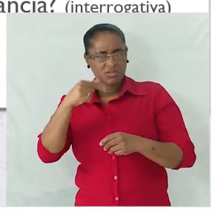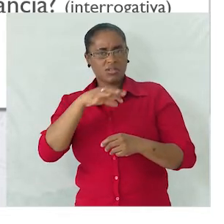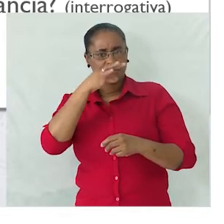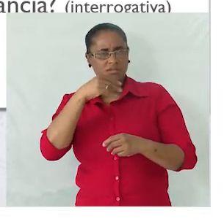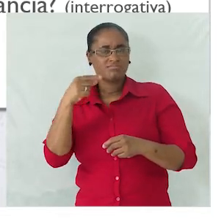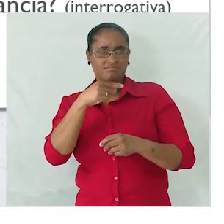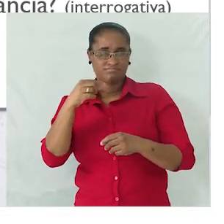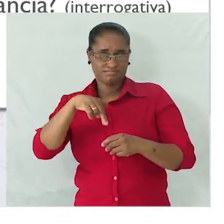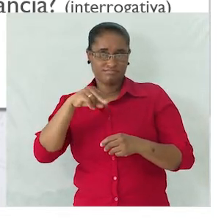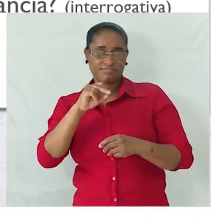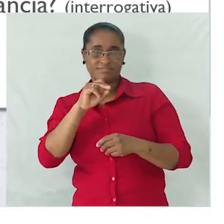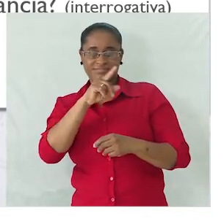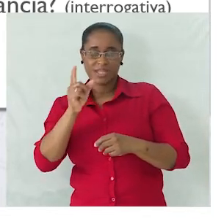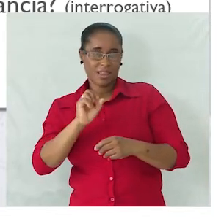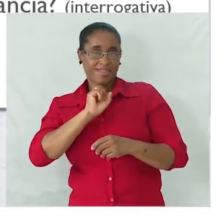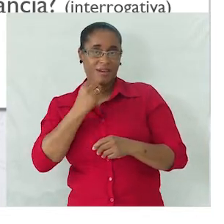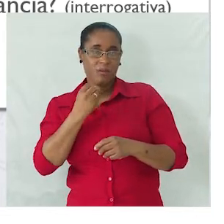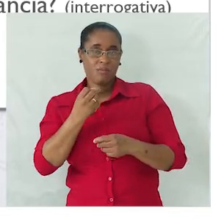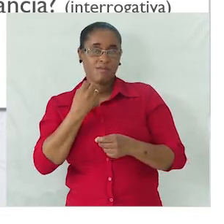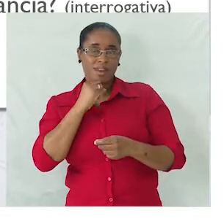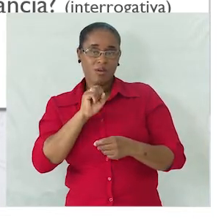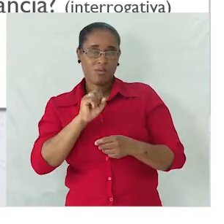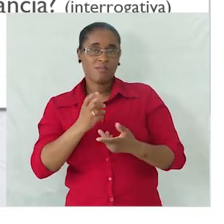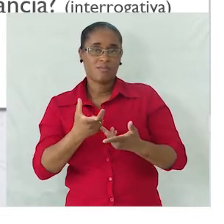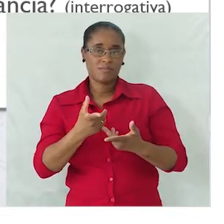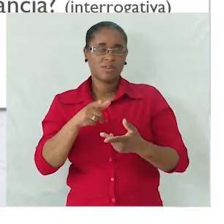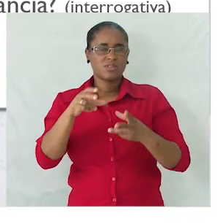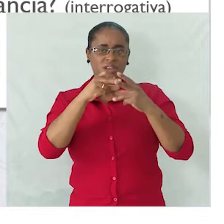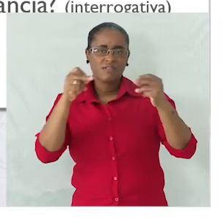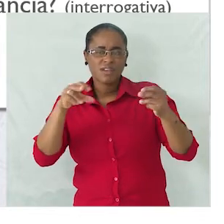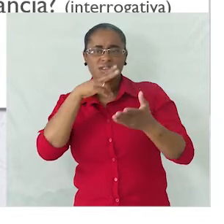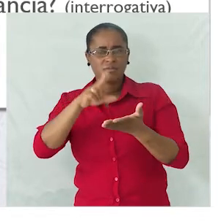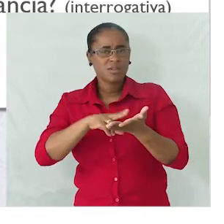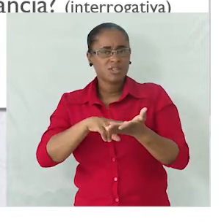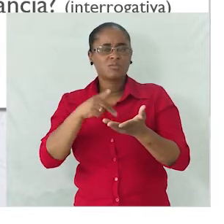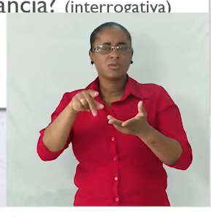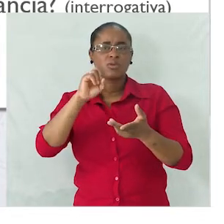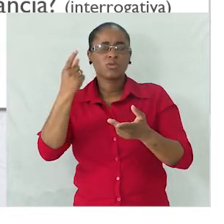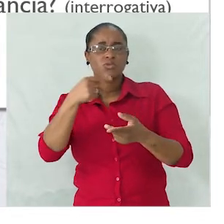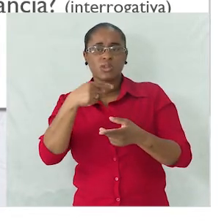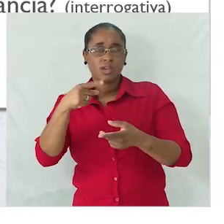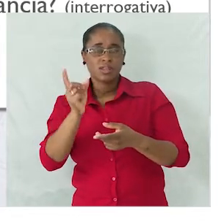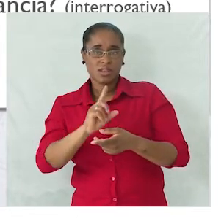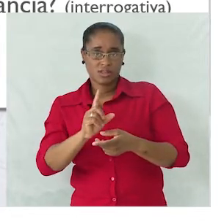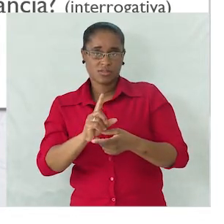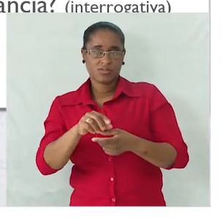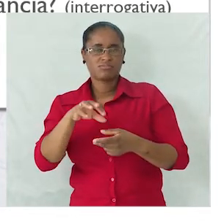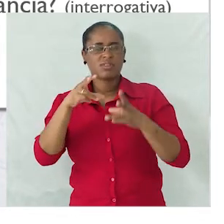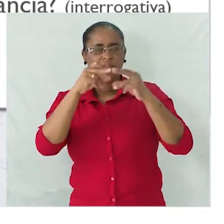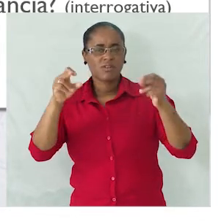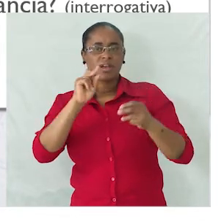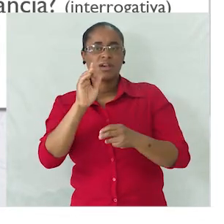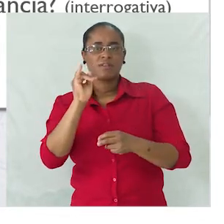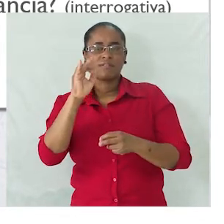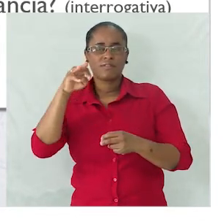afirmativa e outros exemplos na forma negativa. Vamos observar. Na forma afirmativa eu tenho aqui: seguir os conselhos